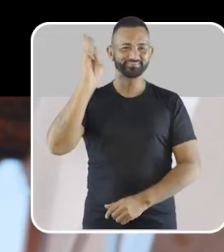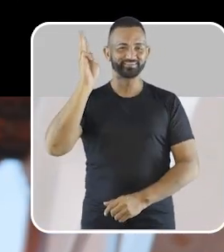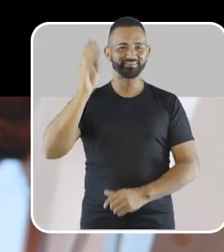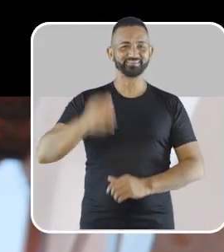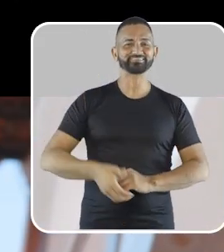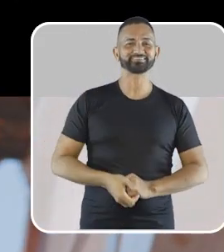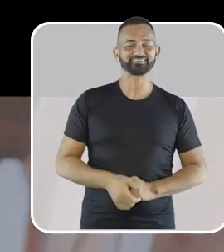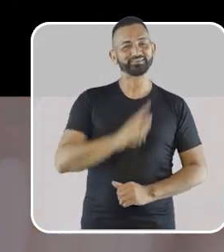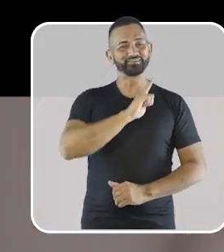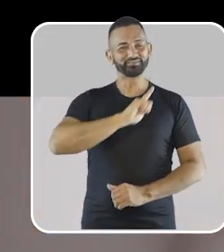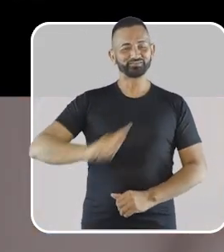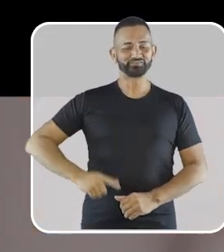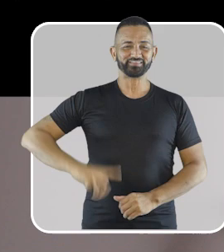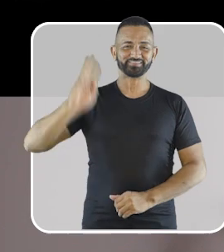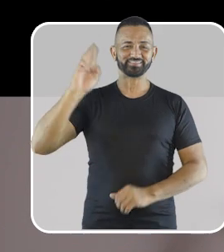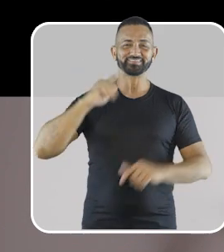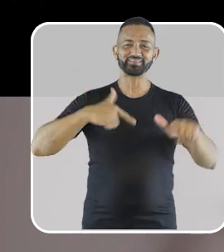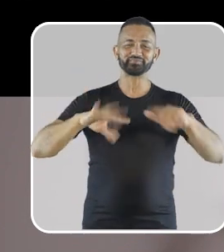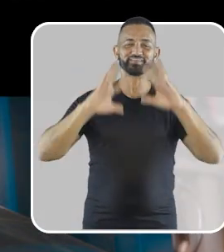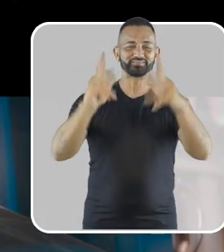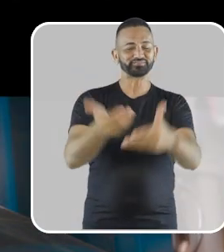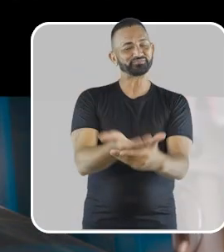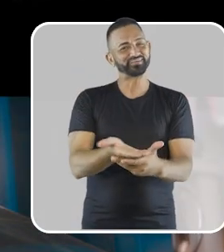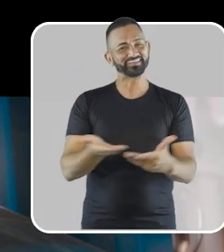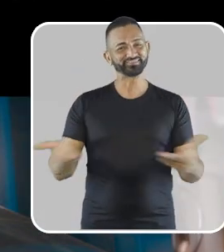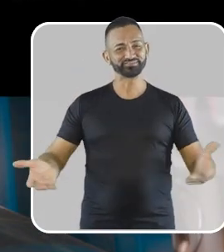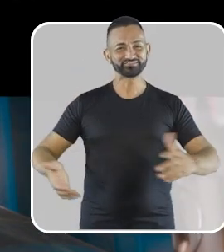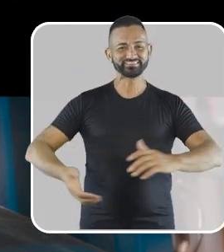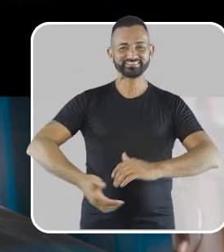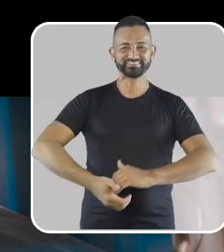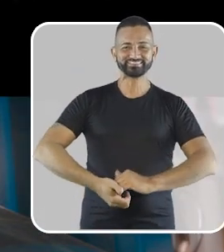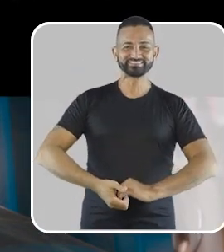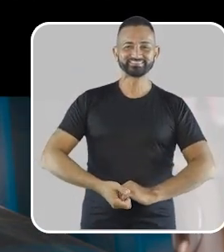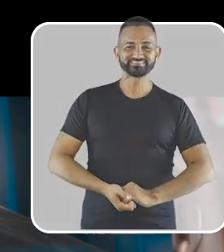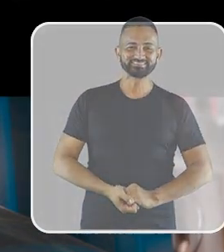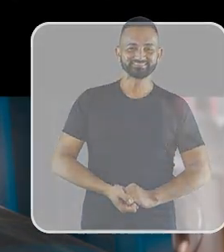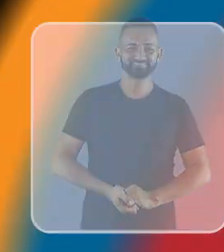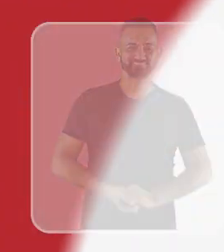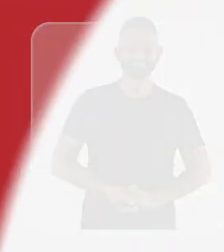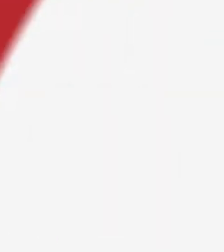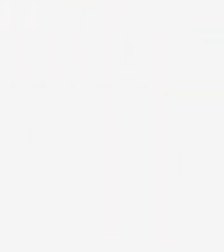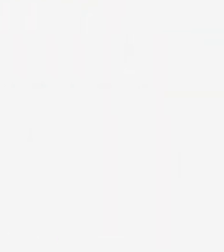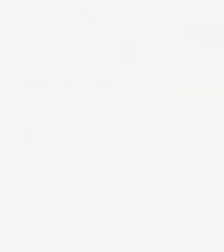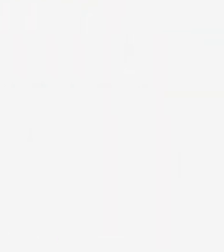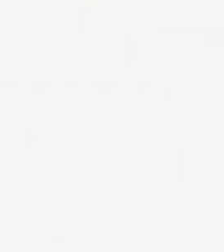os maranhenses. Governo do Maranhão, trabalhando para todos.